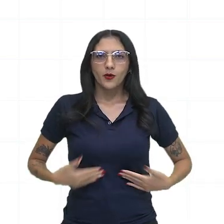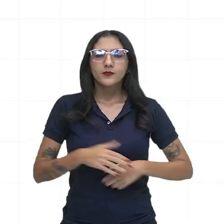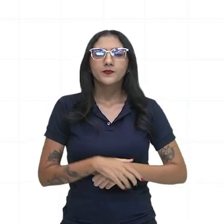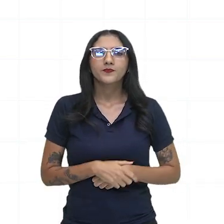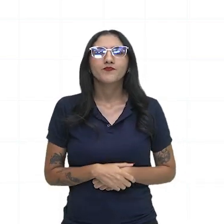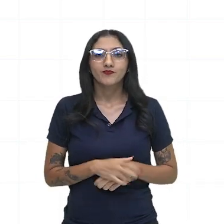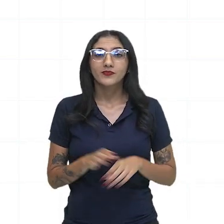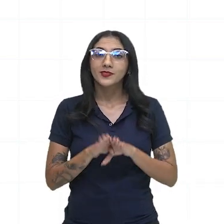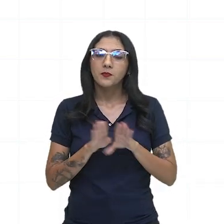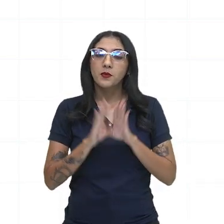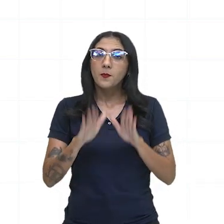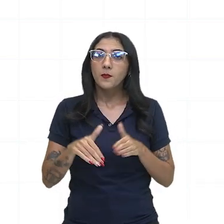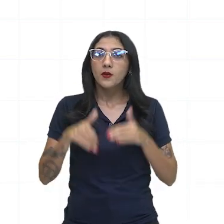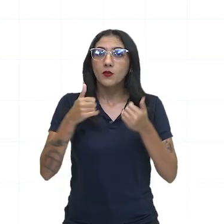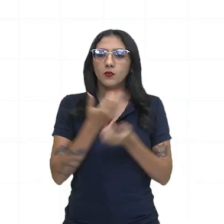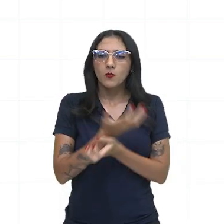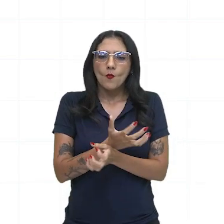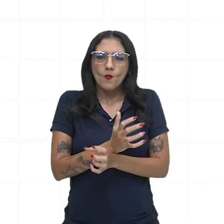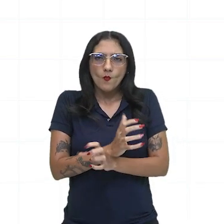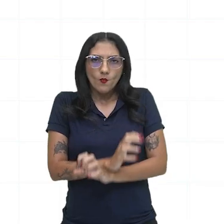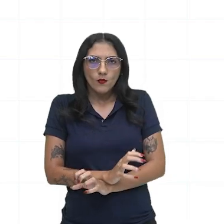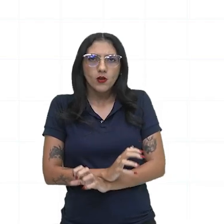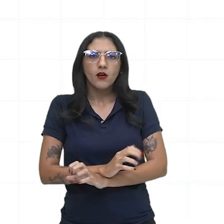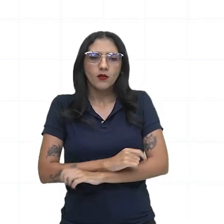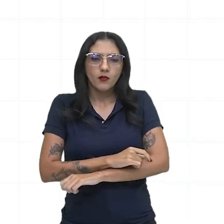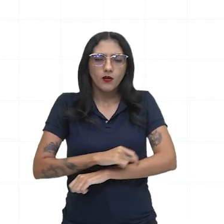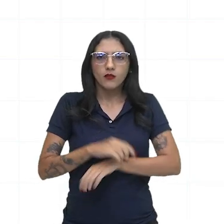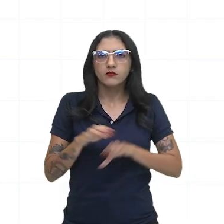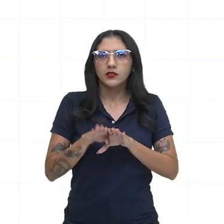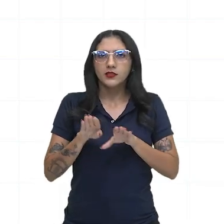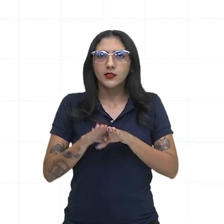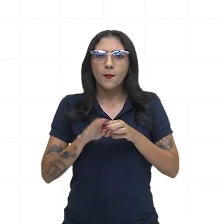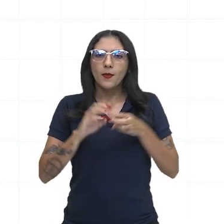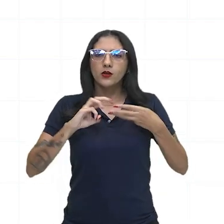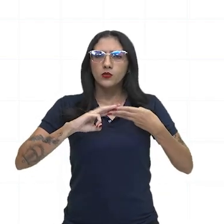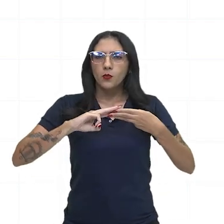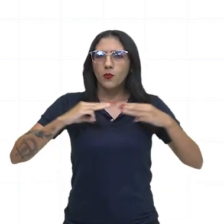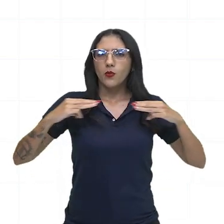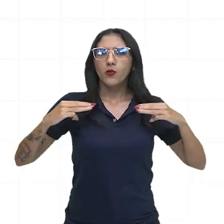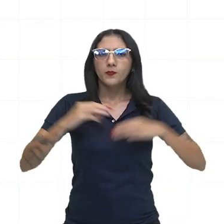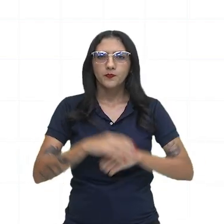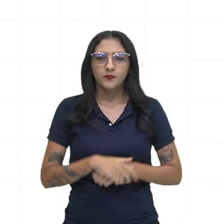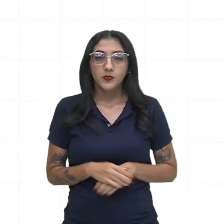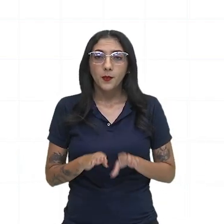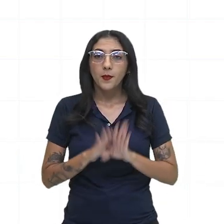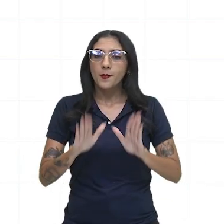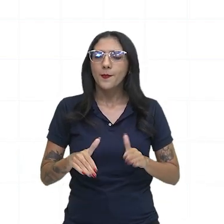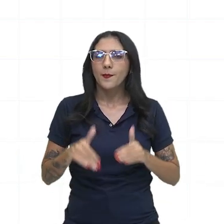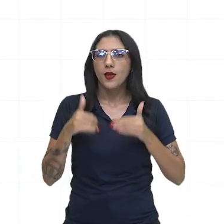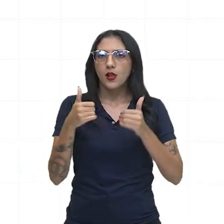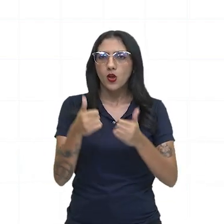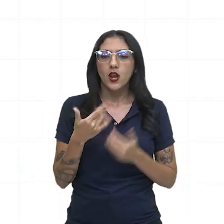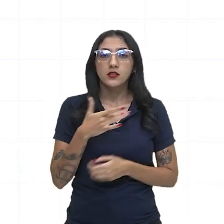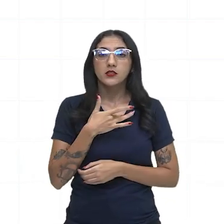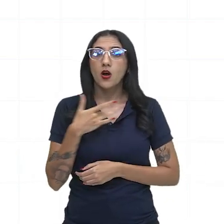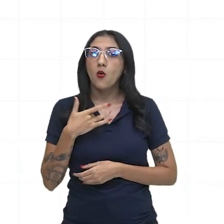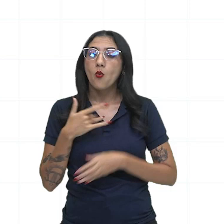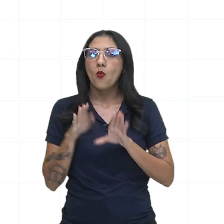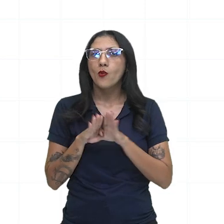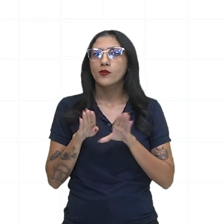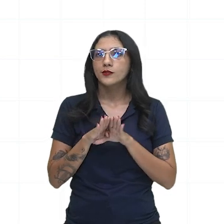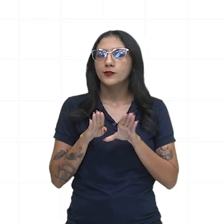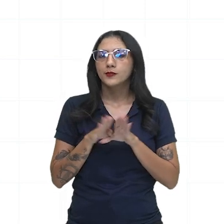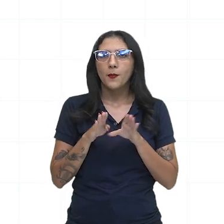e controle do peso corporal, nós temos fortalecimento dos ossos e